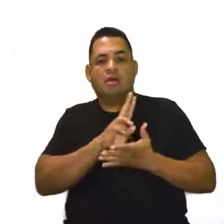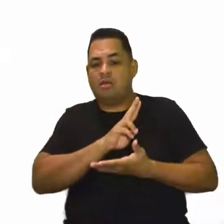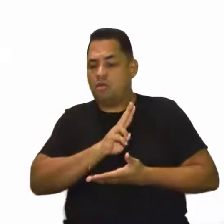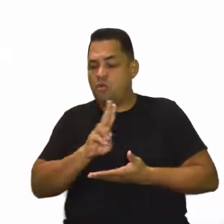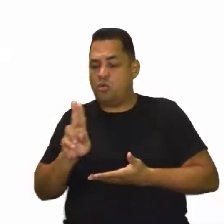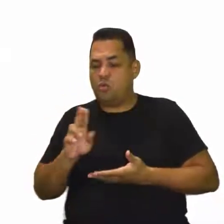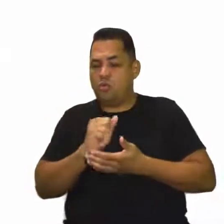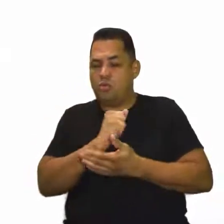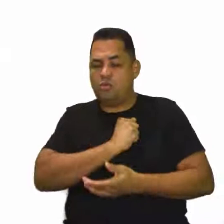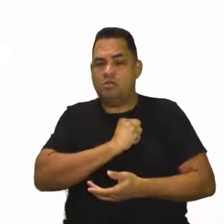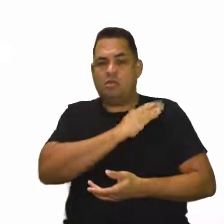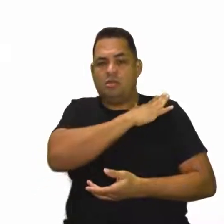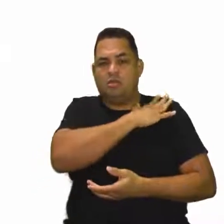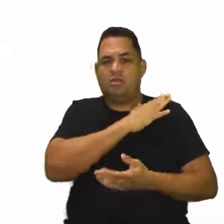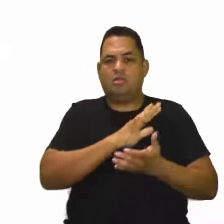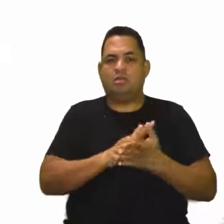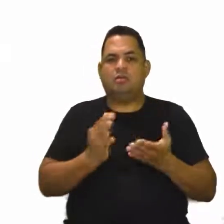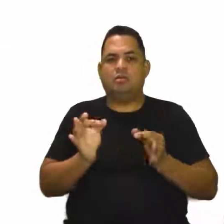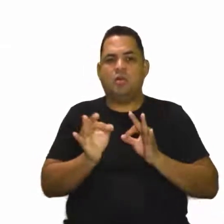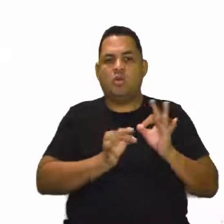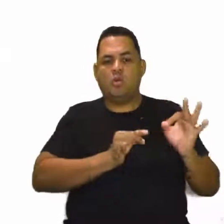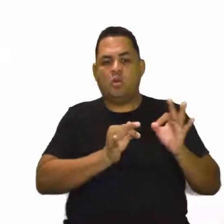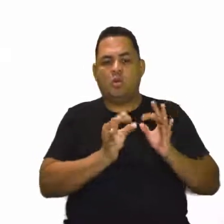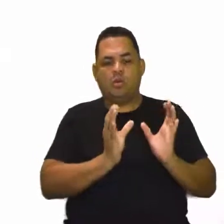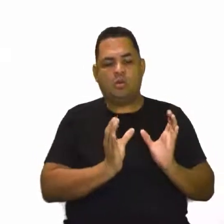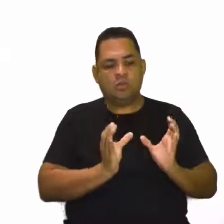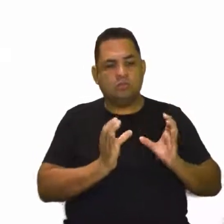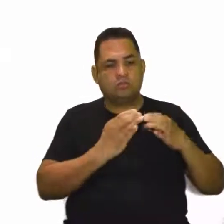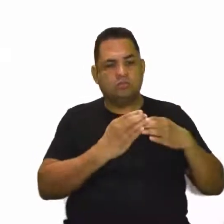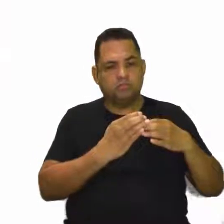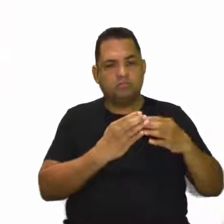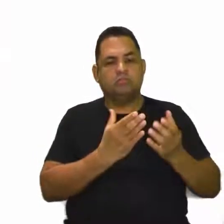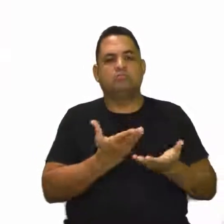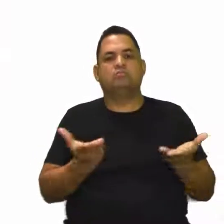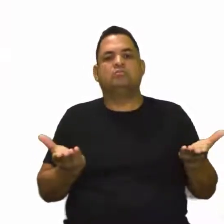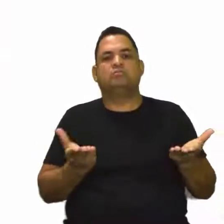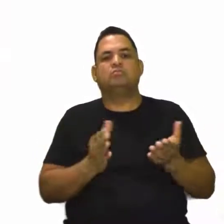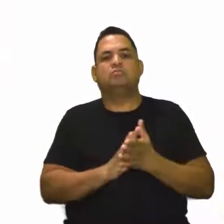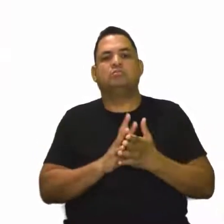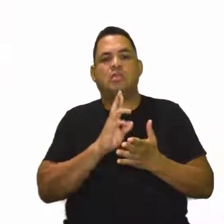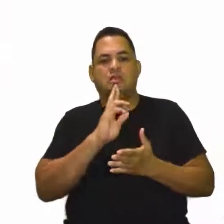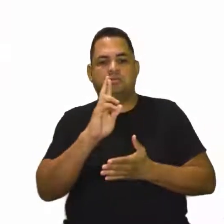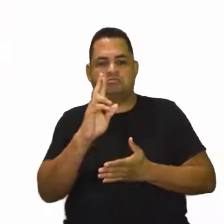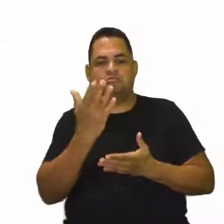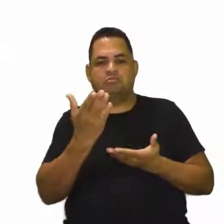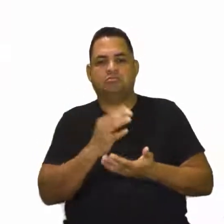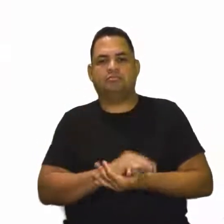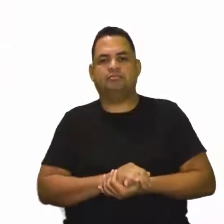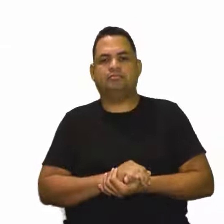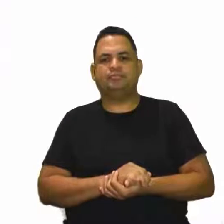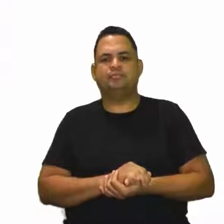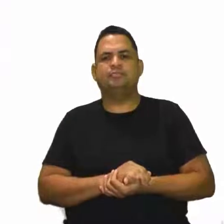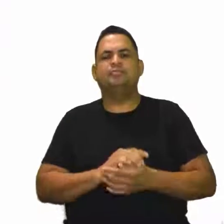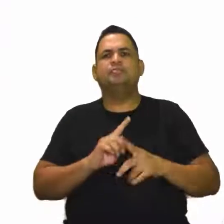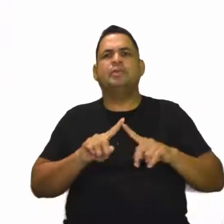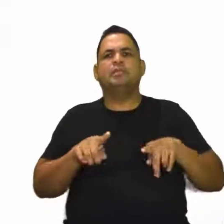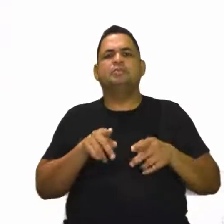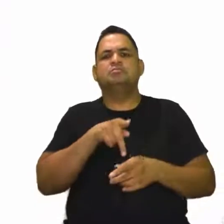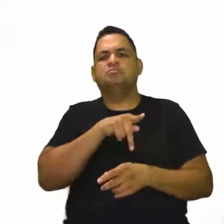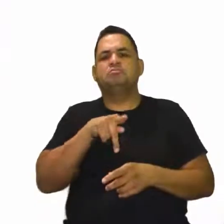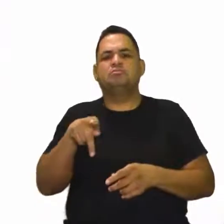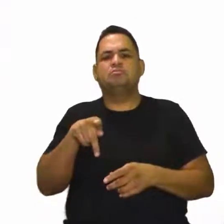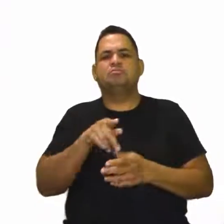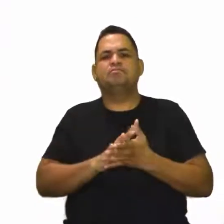Tu tá entendendo? Os caras fundaram um clube e esse clube respondia por eles. Professor, é como se